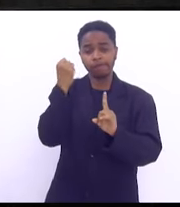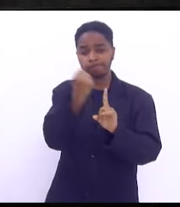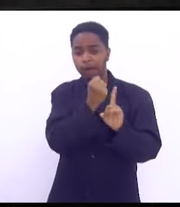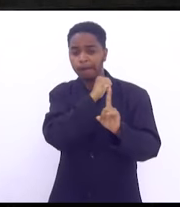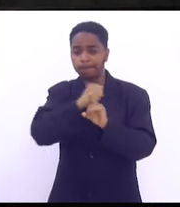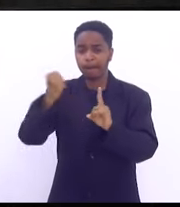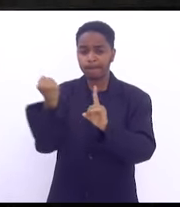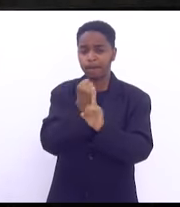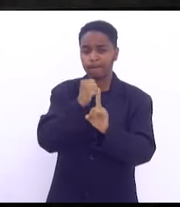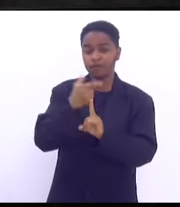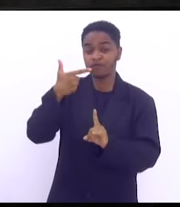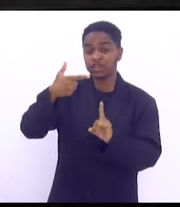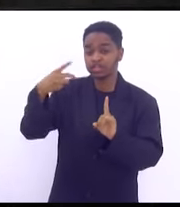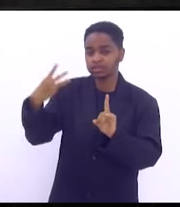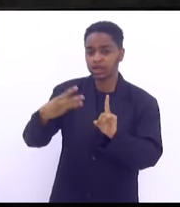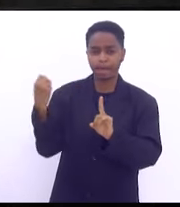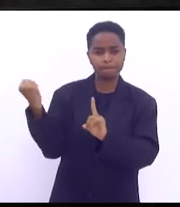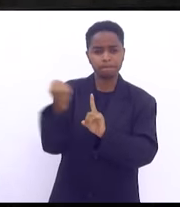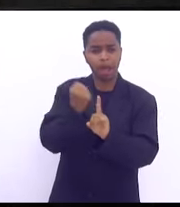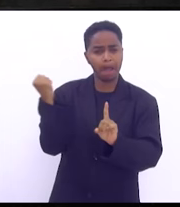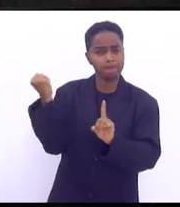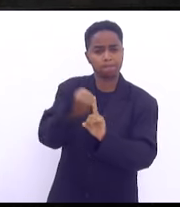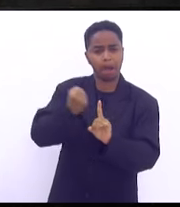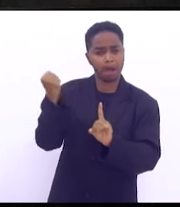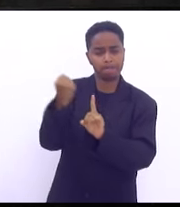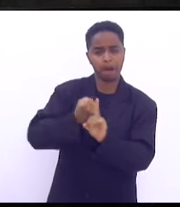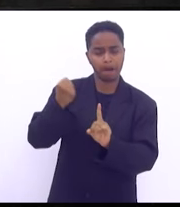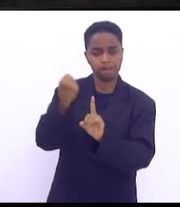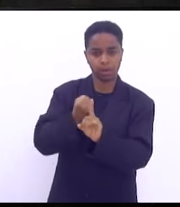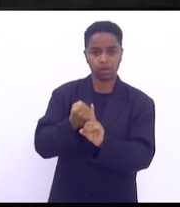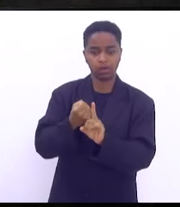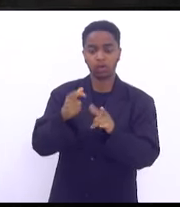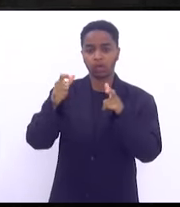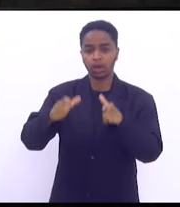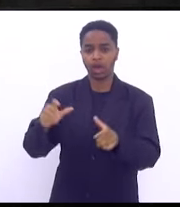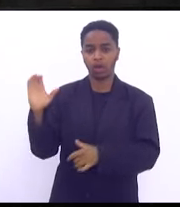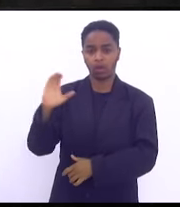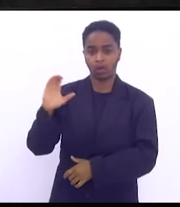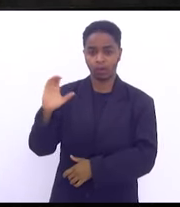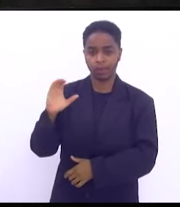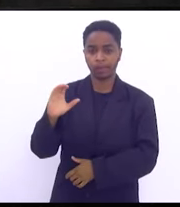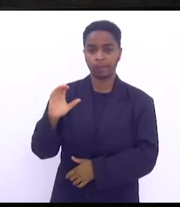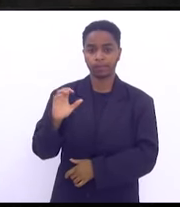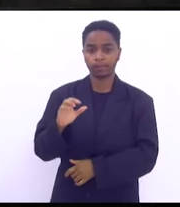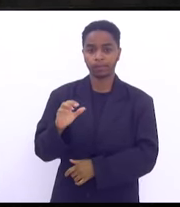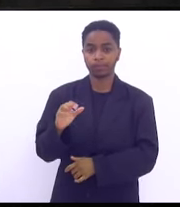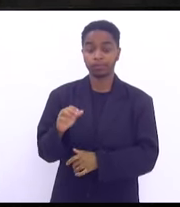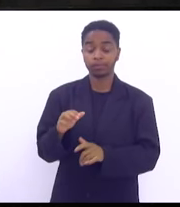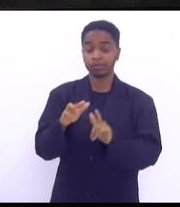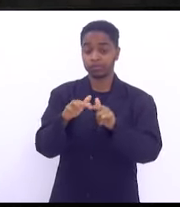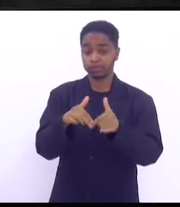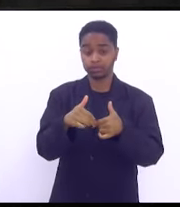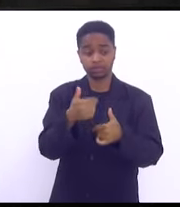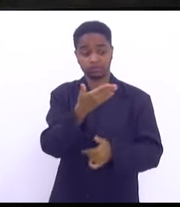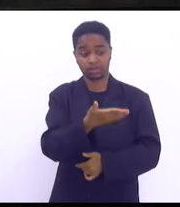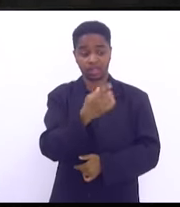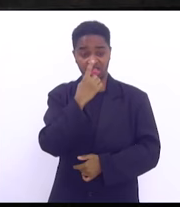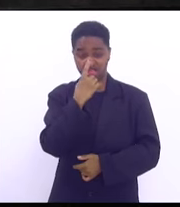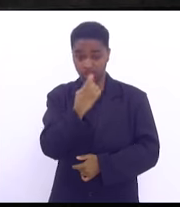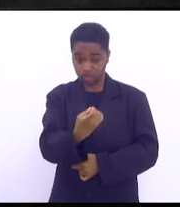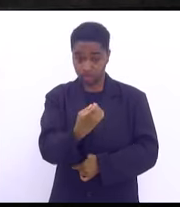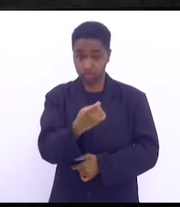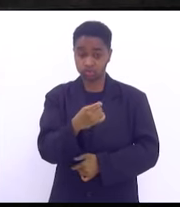vezes. 23 vezes em Copacabana por um lixo da sociedade que muitos dizem